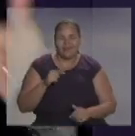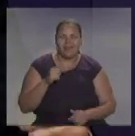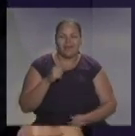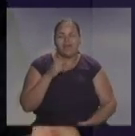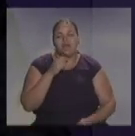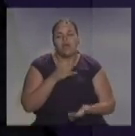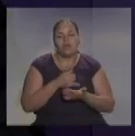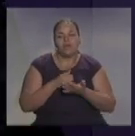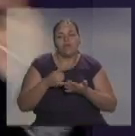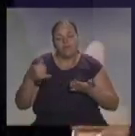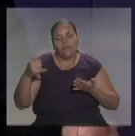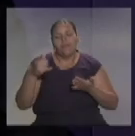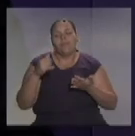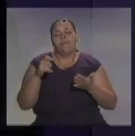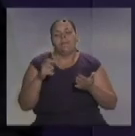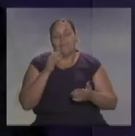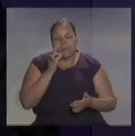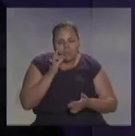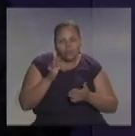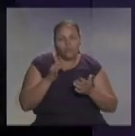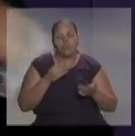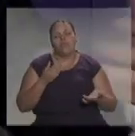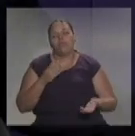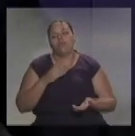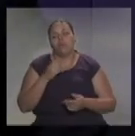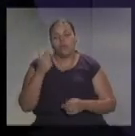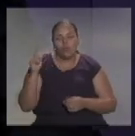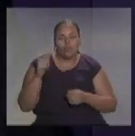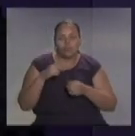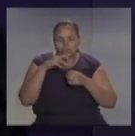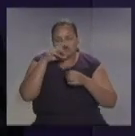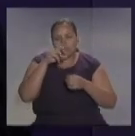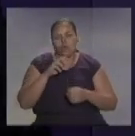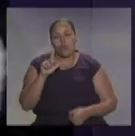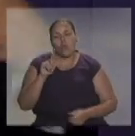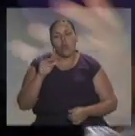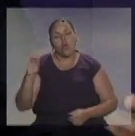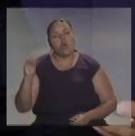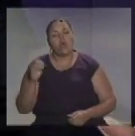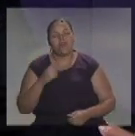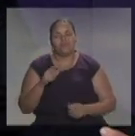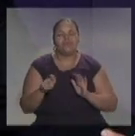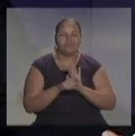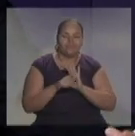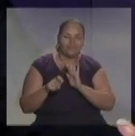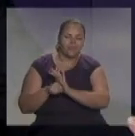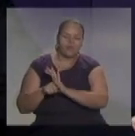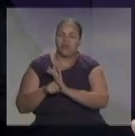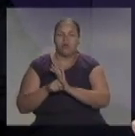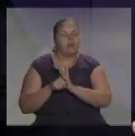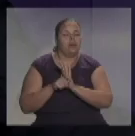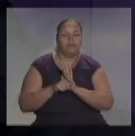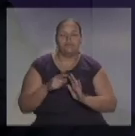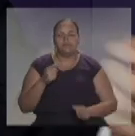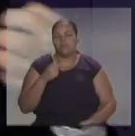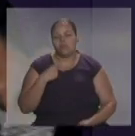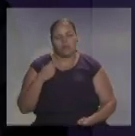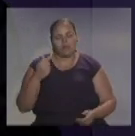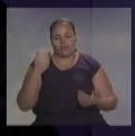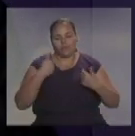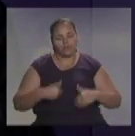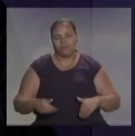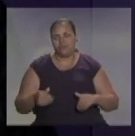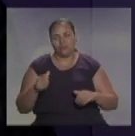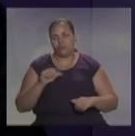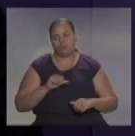a cocaína, que a maconha, que, enfim, o cheirinho da loló lá, né, que se essas drogas não traz nenhum malefício